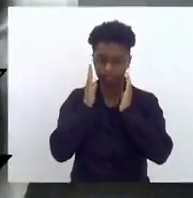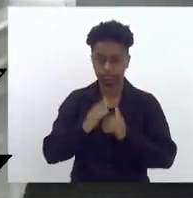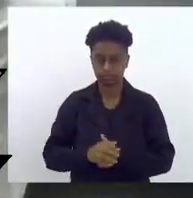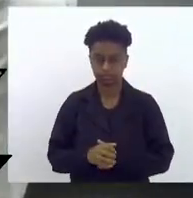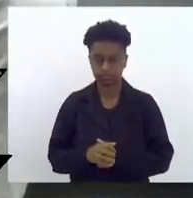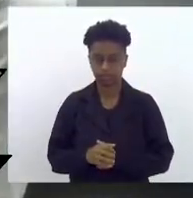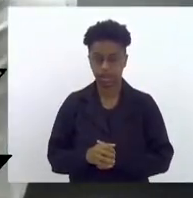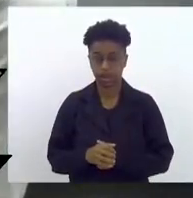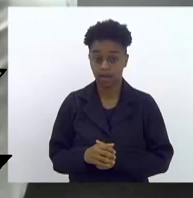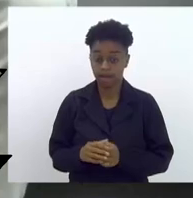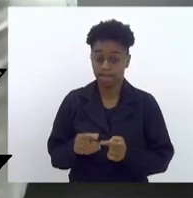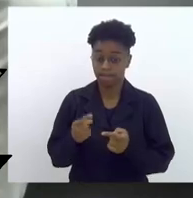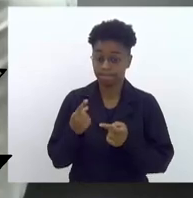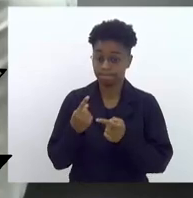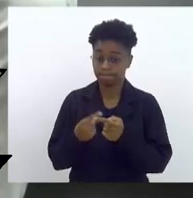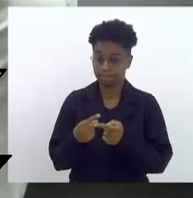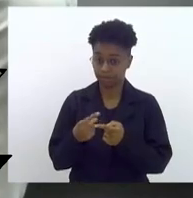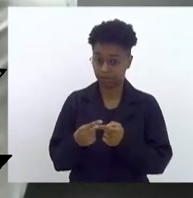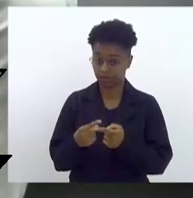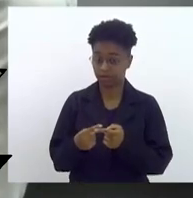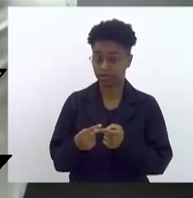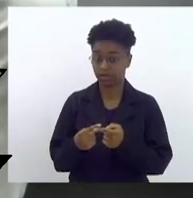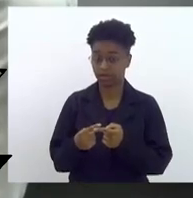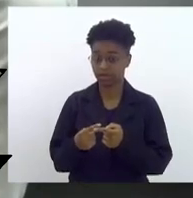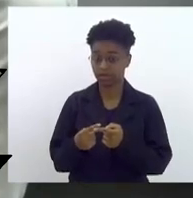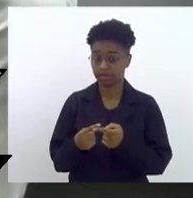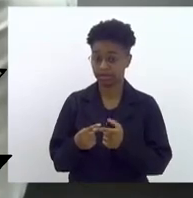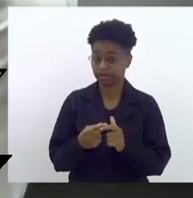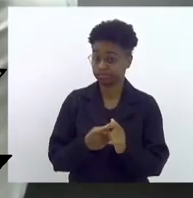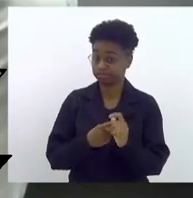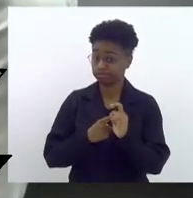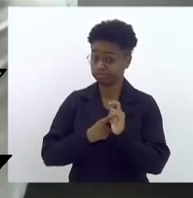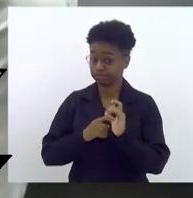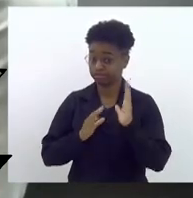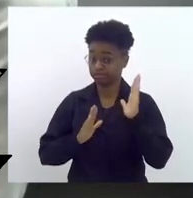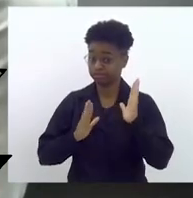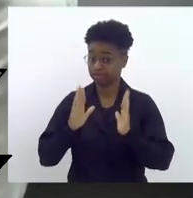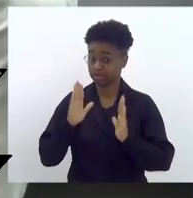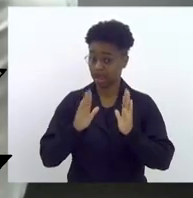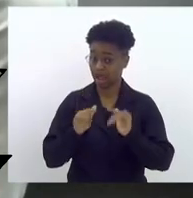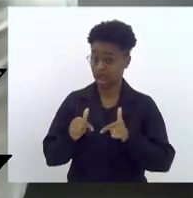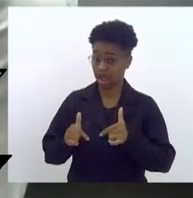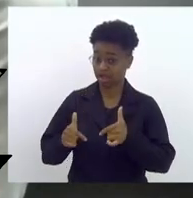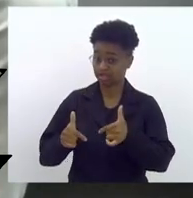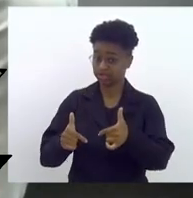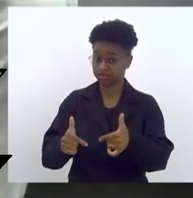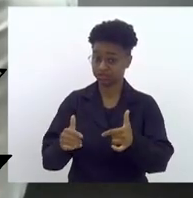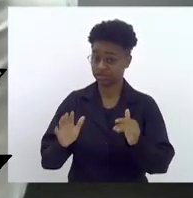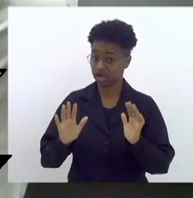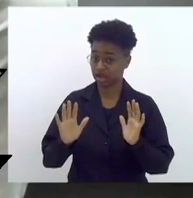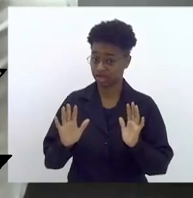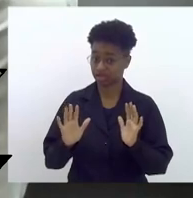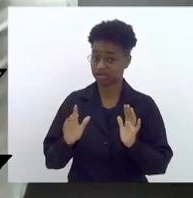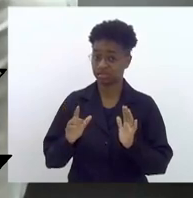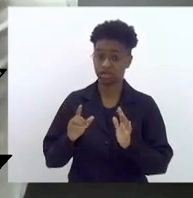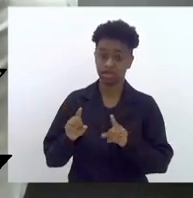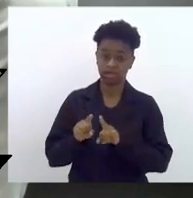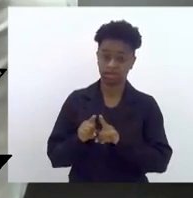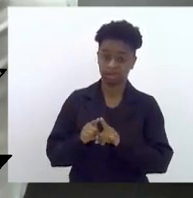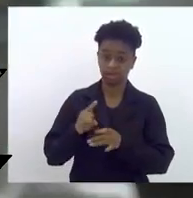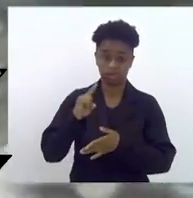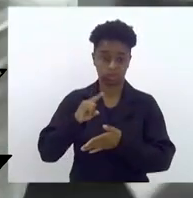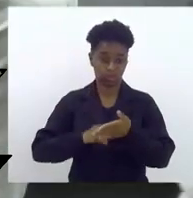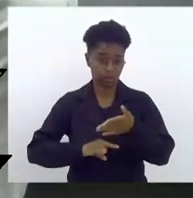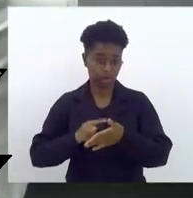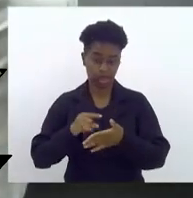porque entrou na suspensão temporária de atividades do infrator alvará etc